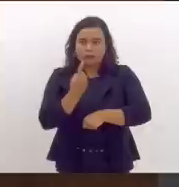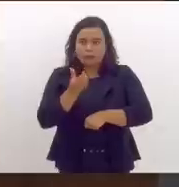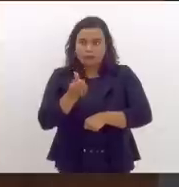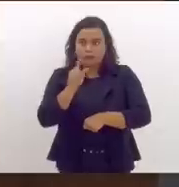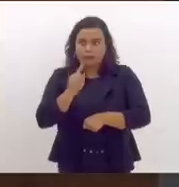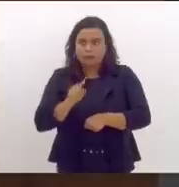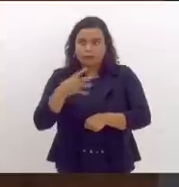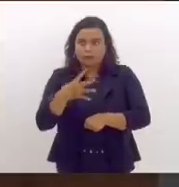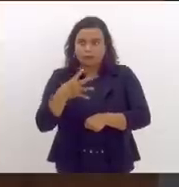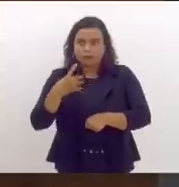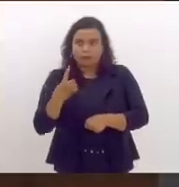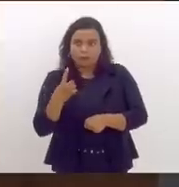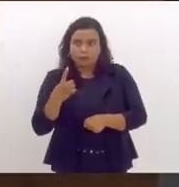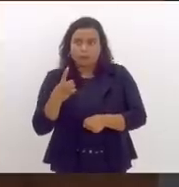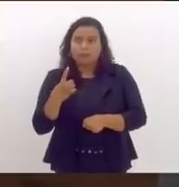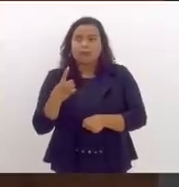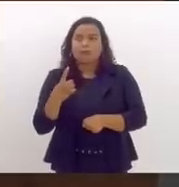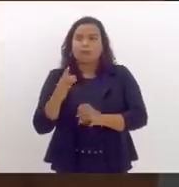16 horas